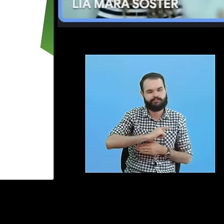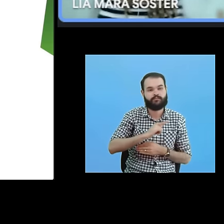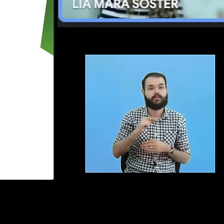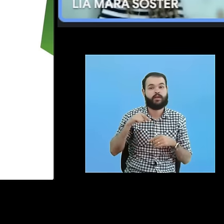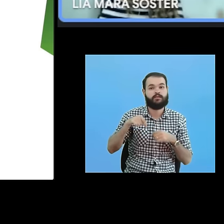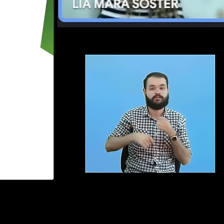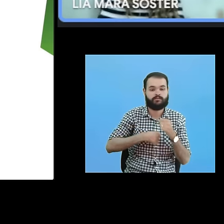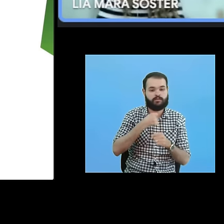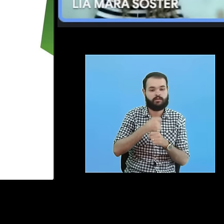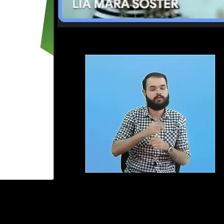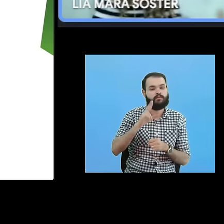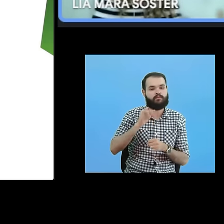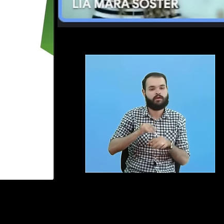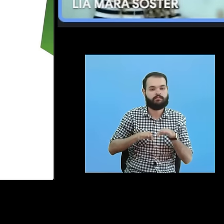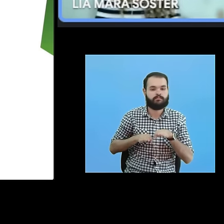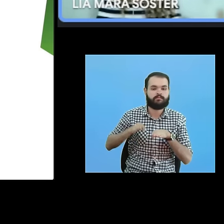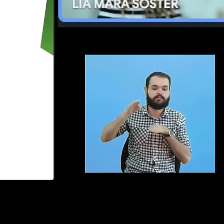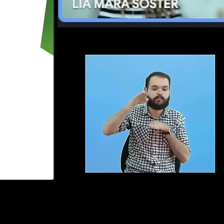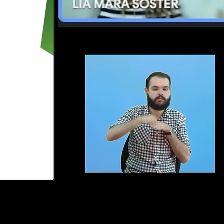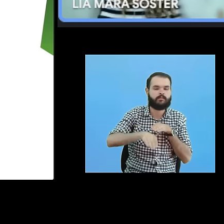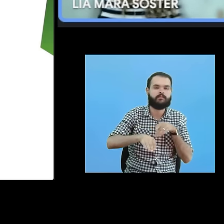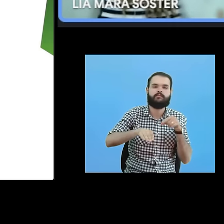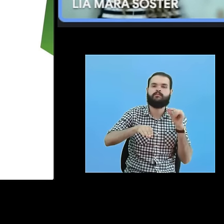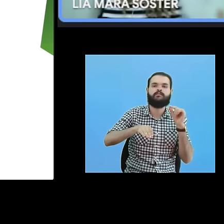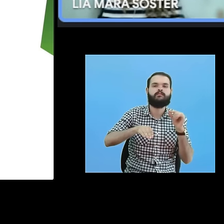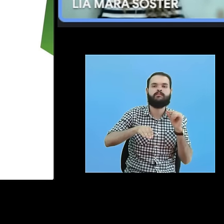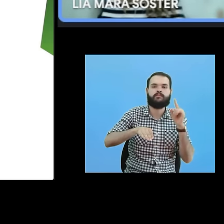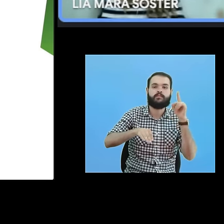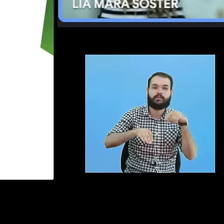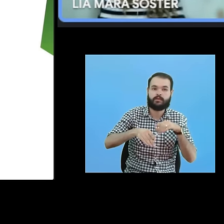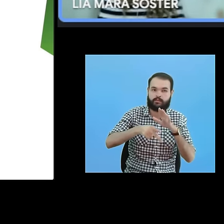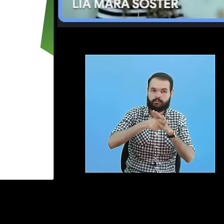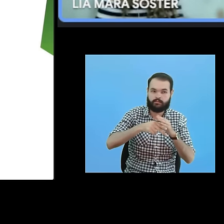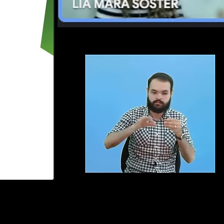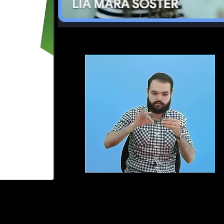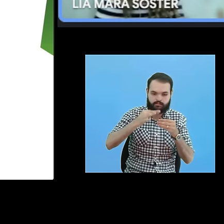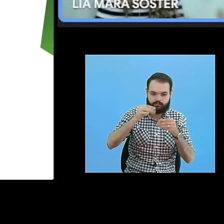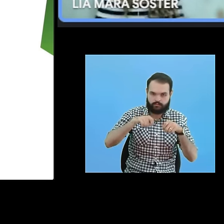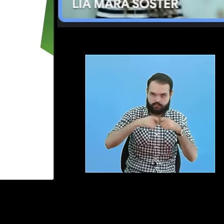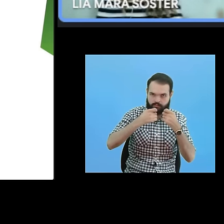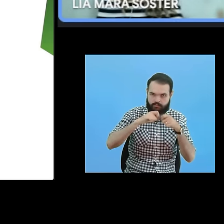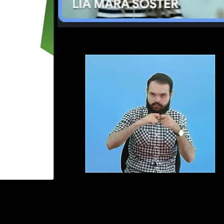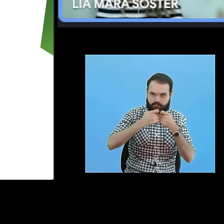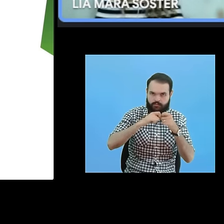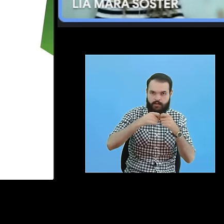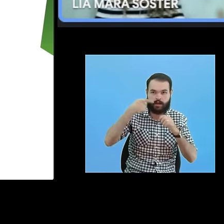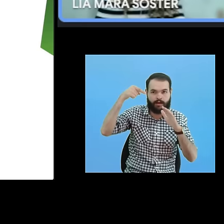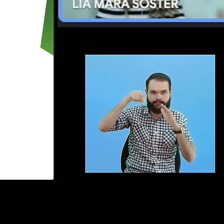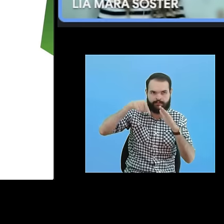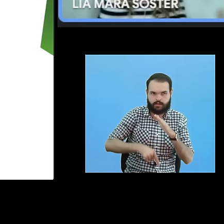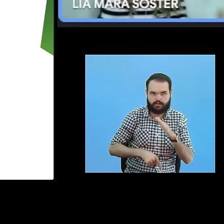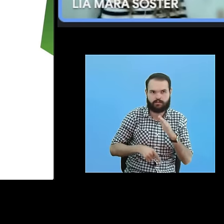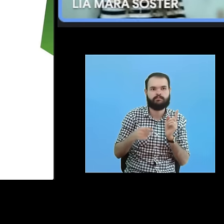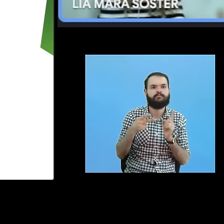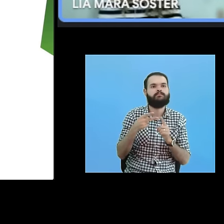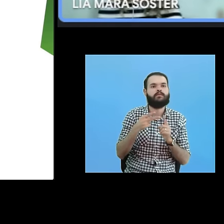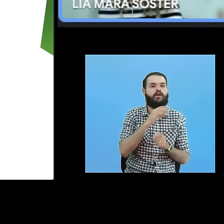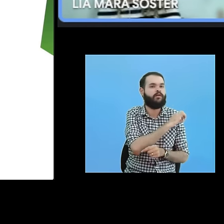ano vamos dar um passo a mais. Trabalharemos então com o crochê avançado. A oficina, então,